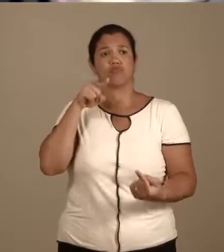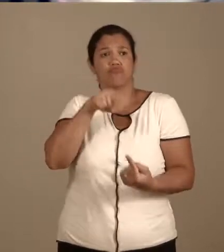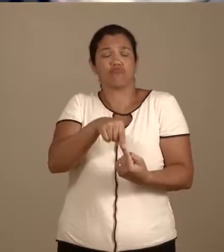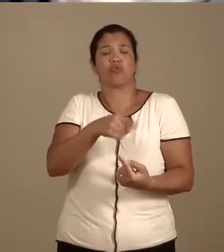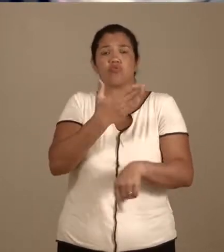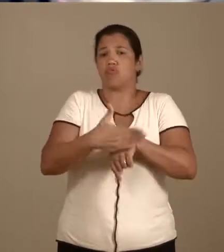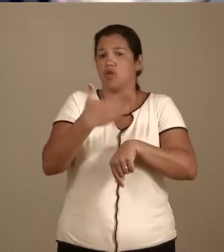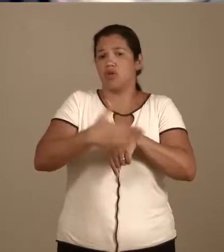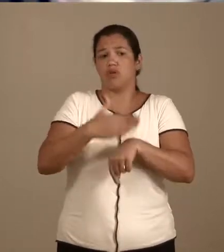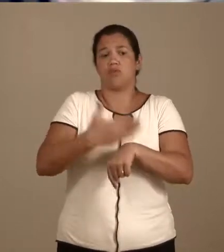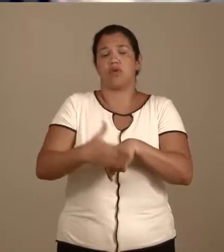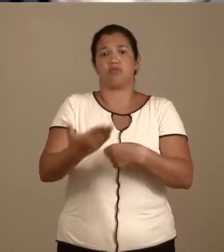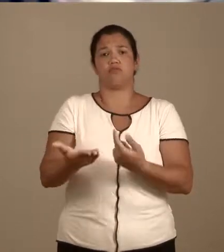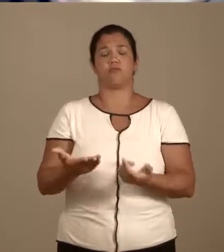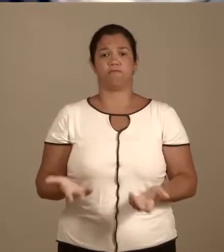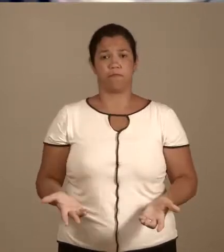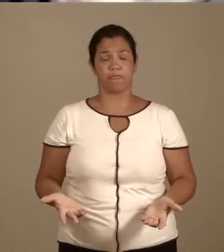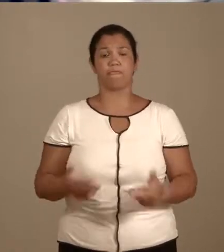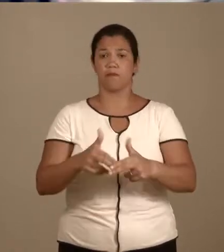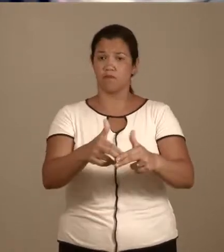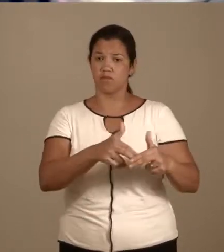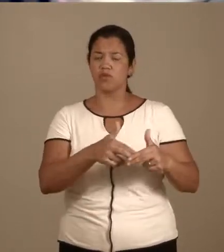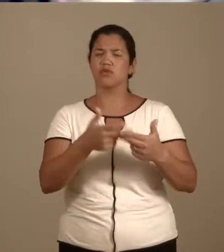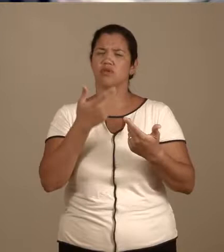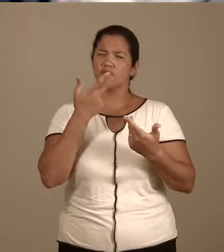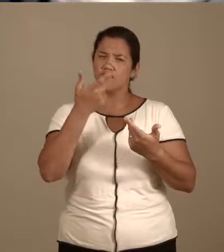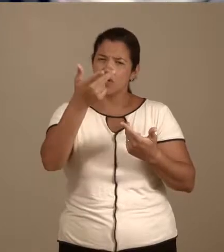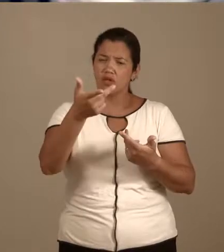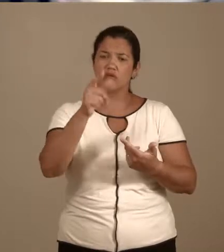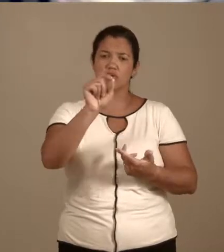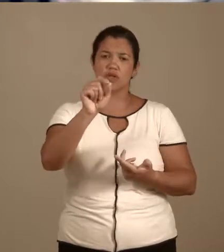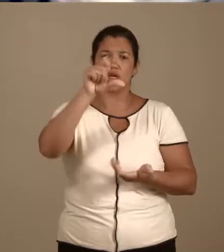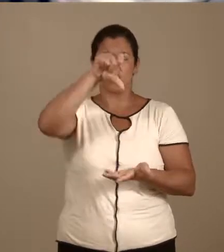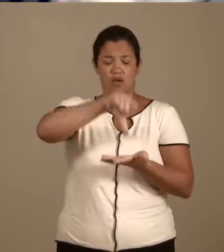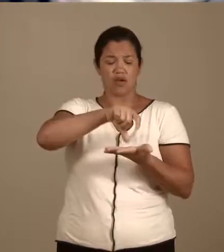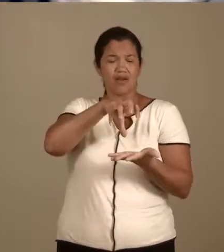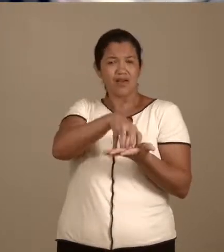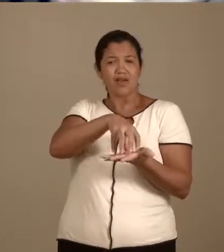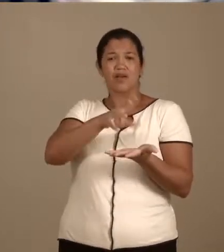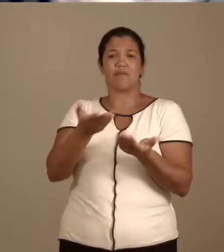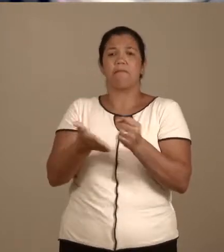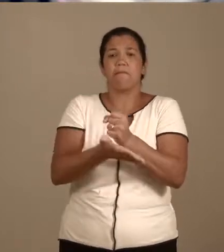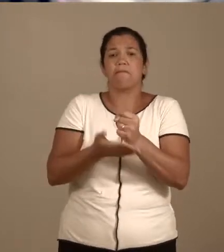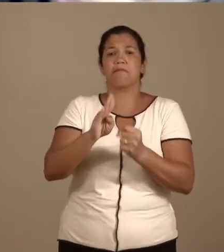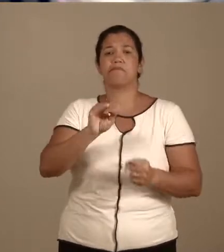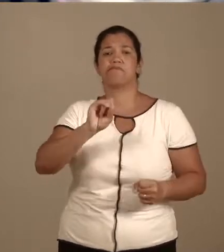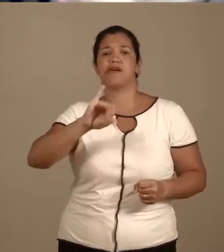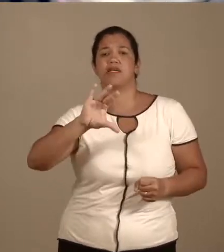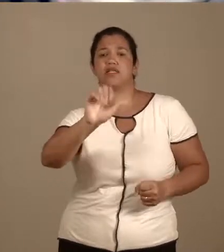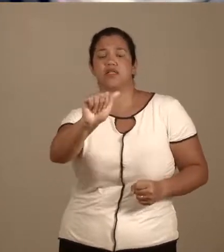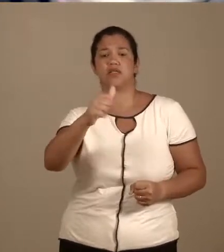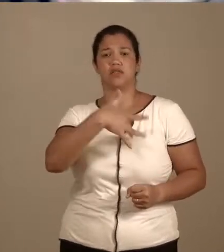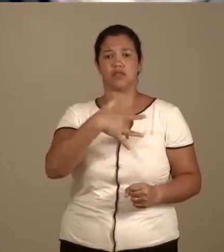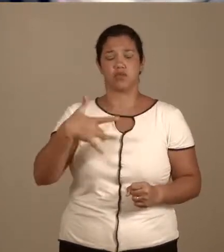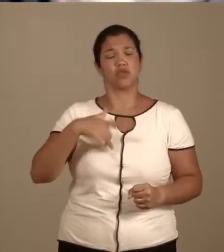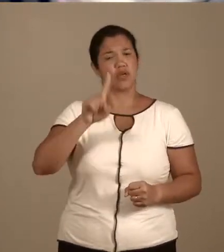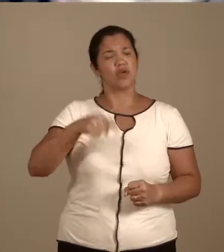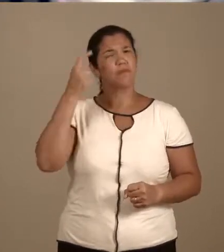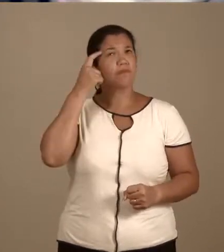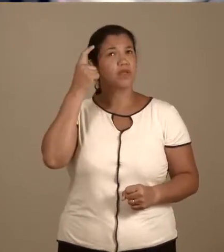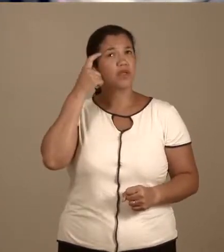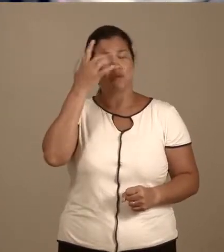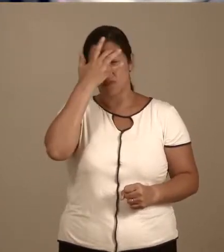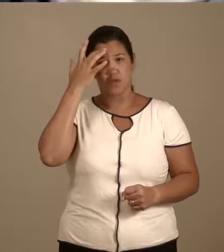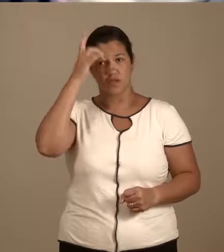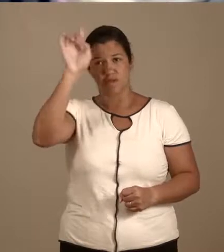seu treinamento de reabilitação. Então, eu estou enfatizando muito a unidade básica de saúde, porque antigamente nós pensávamos nas